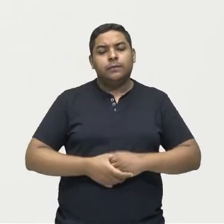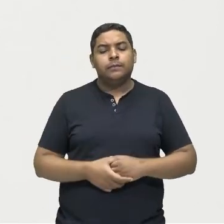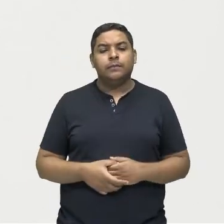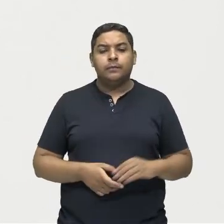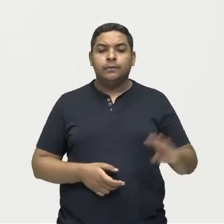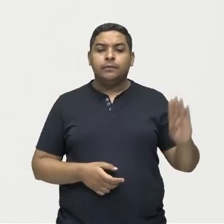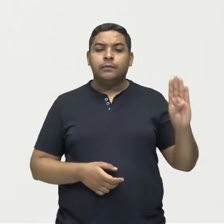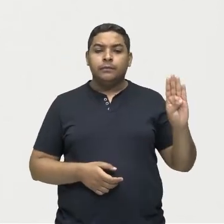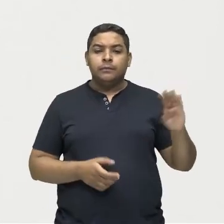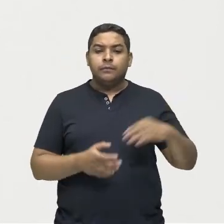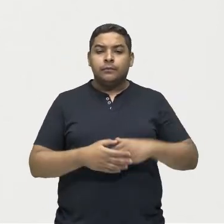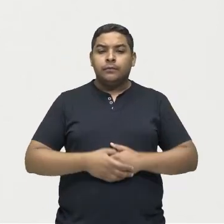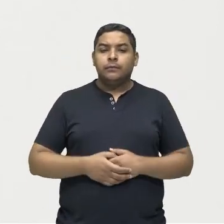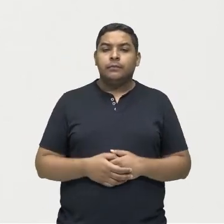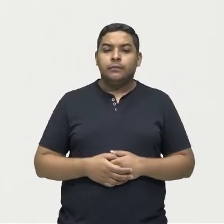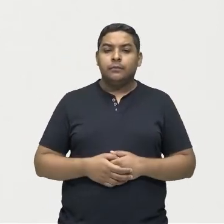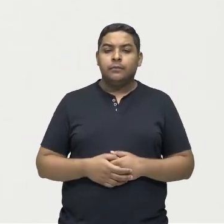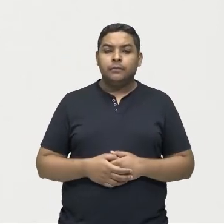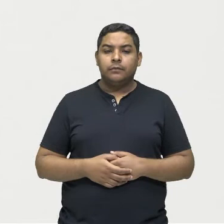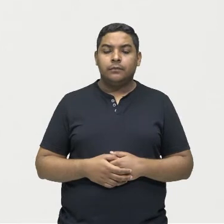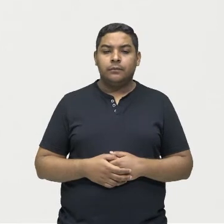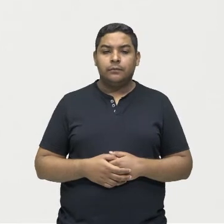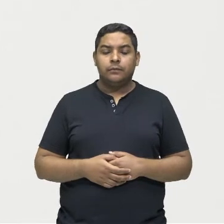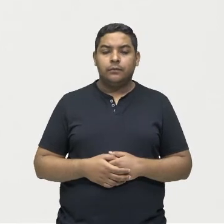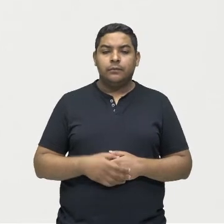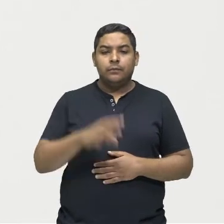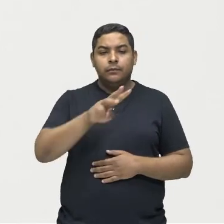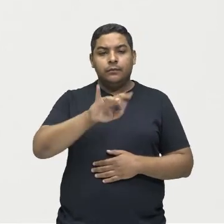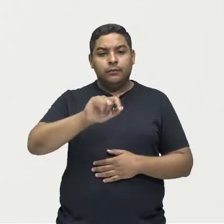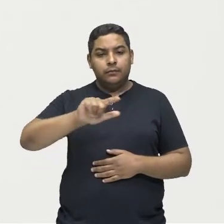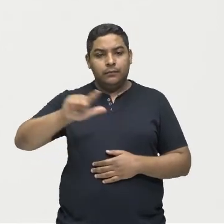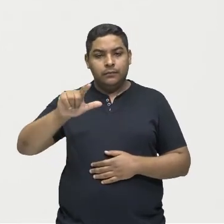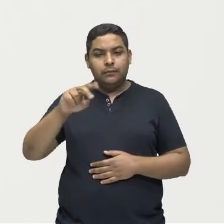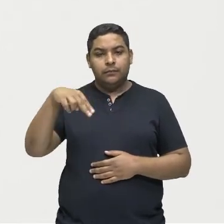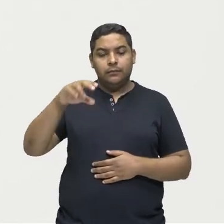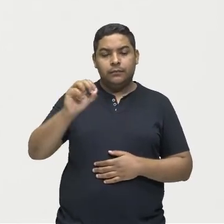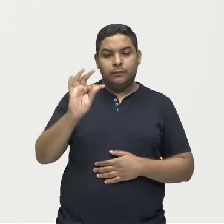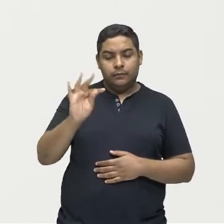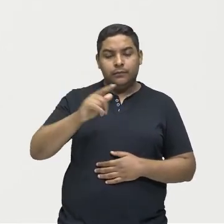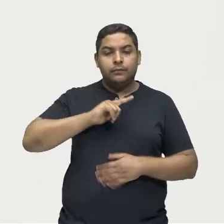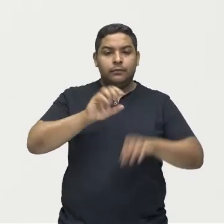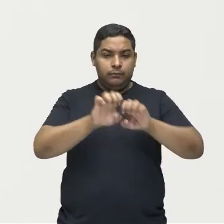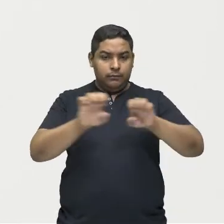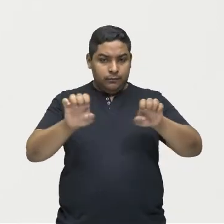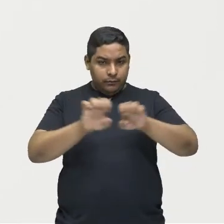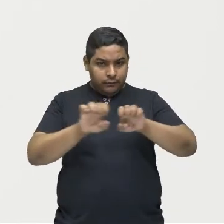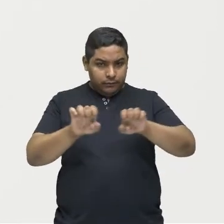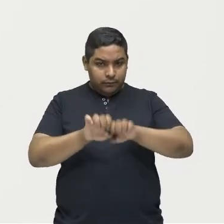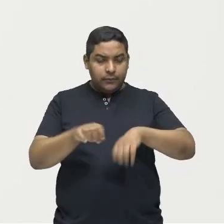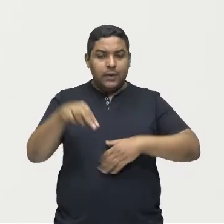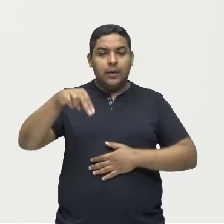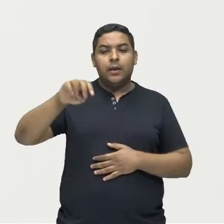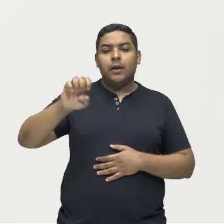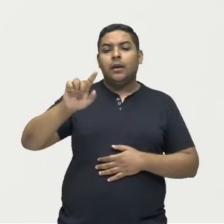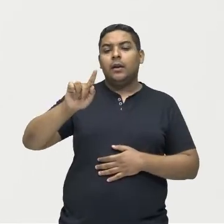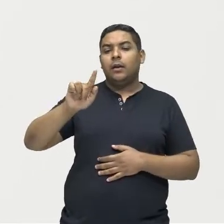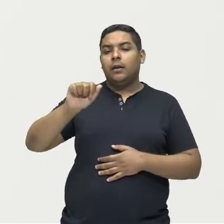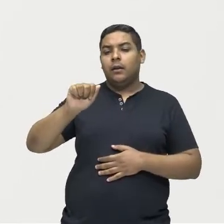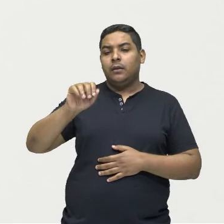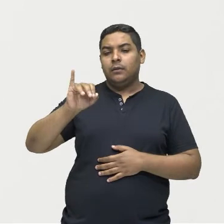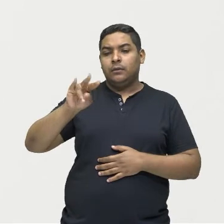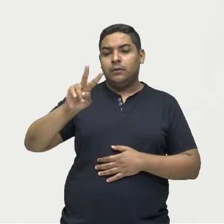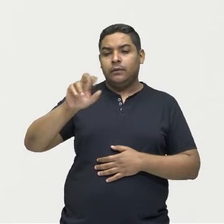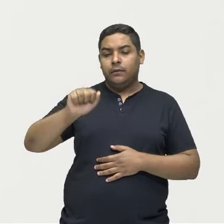temos uma frase negativa, she will not. Então olha só a estrutura aqui, e aqui eles deveriam preencher, né, com o verbo